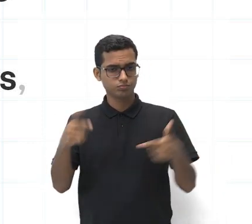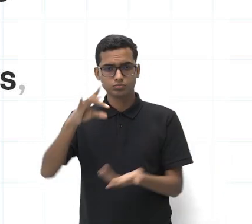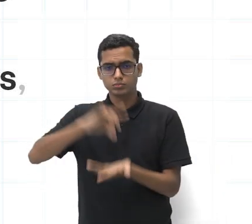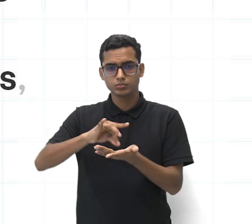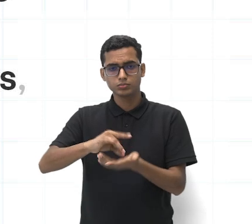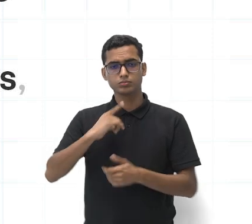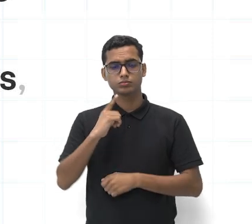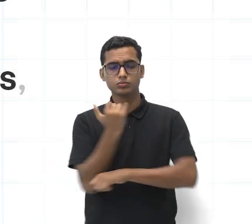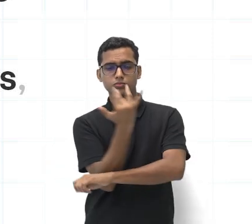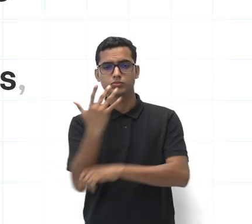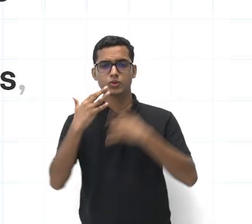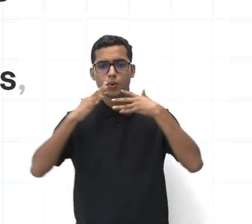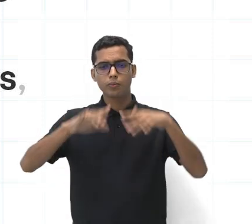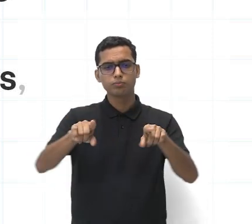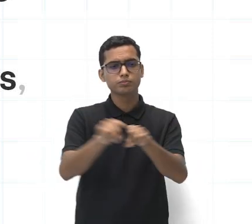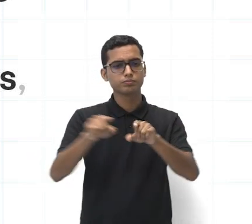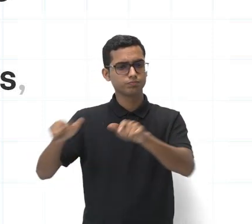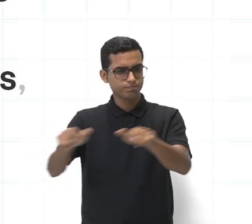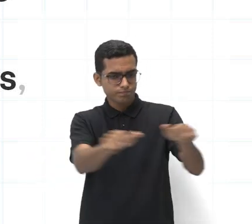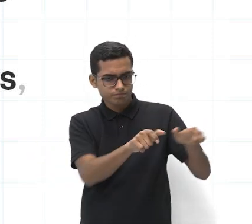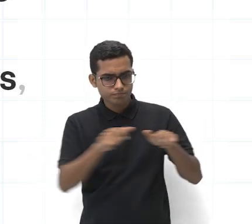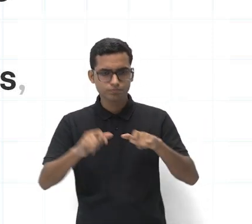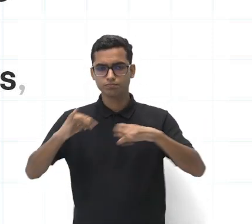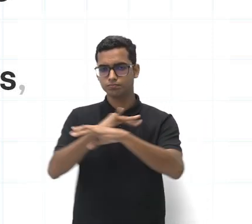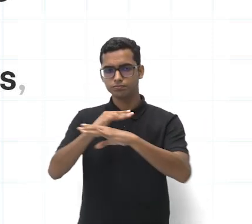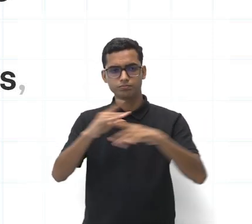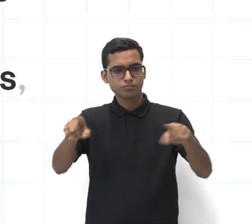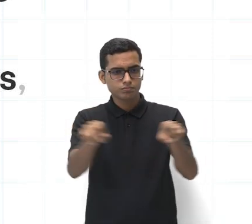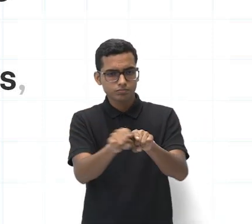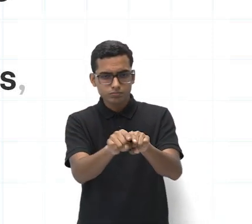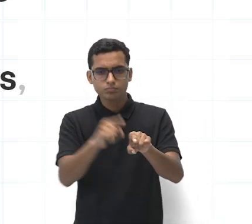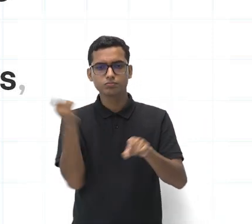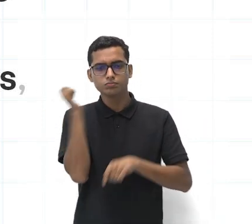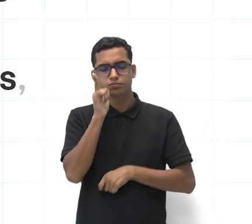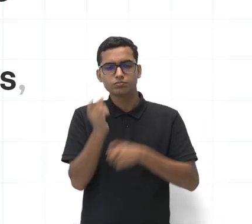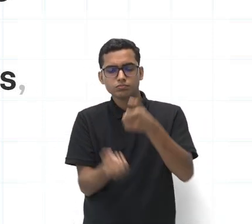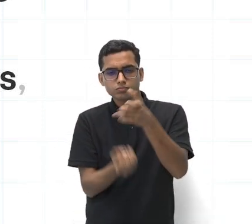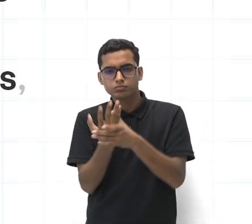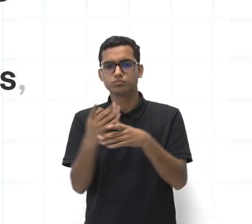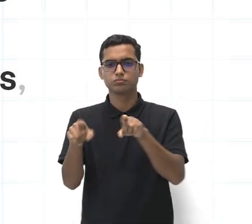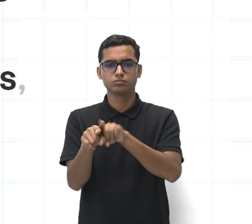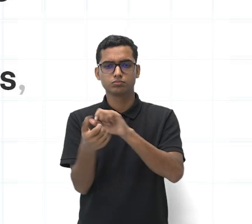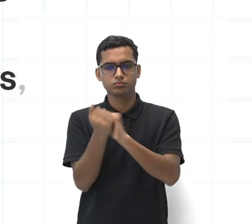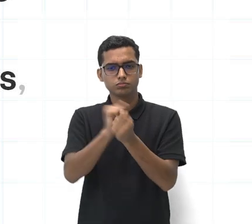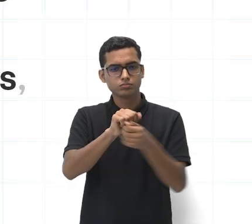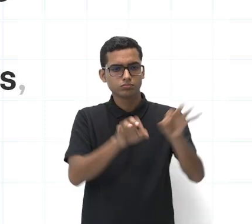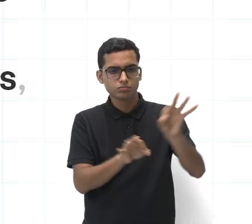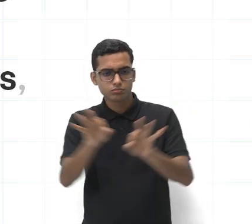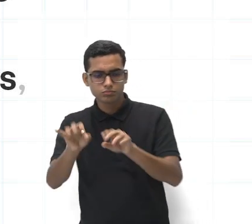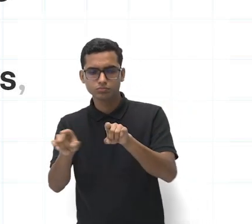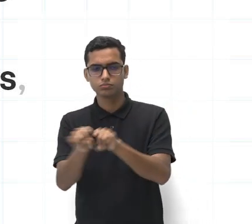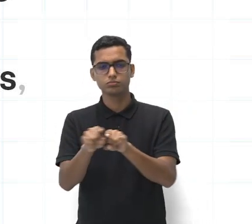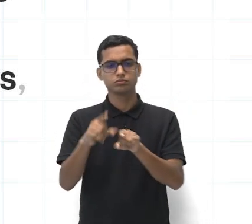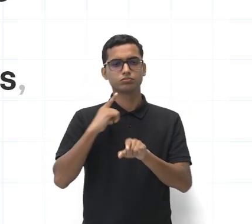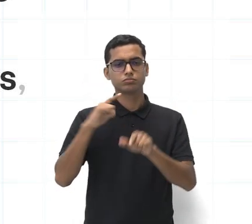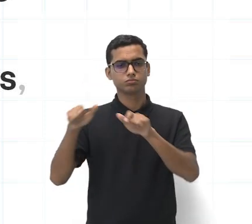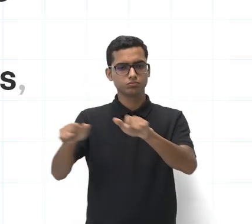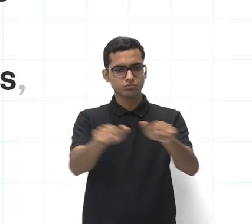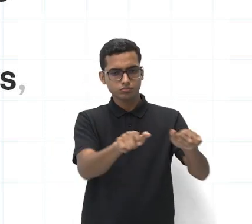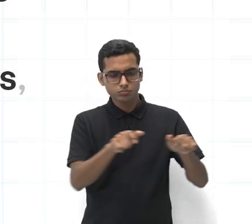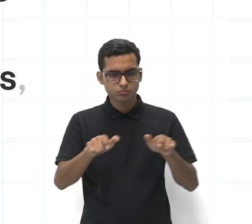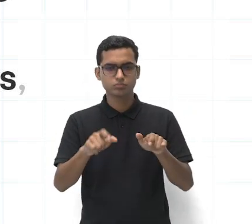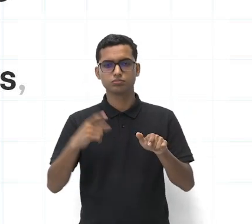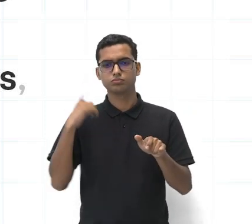atividades realizadas na natureza para as cidades, reelaborando o uso e deslocamento nesses